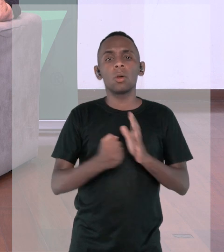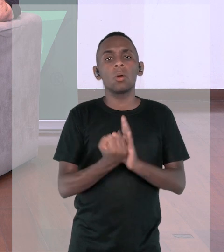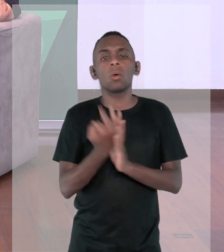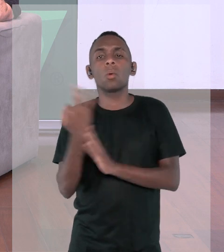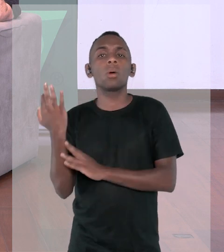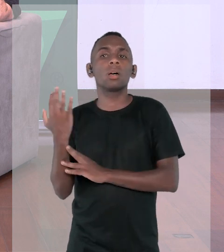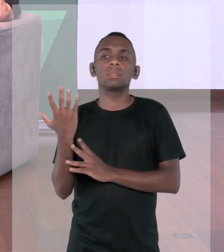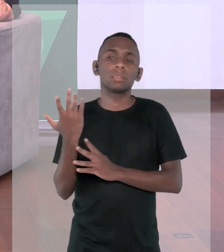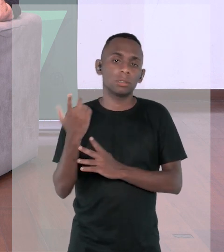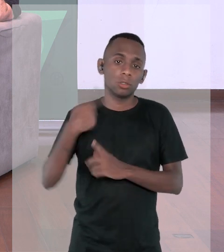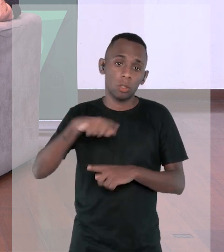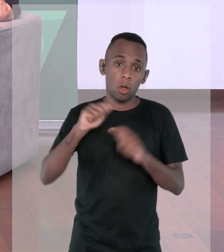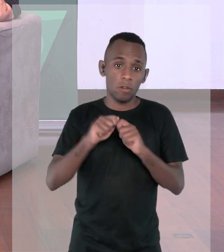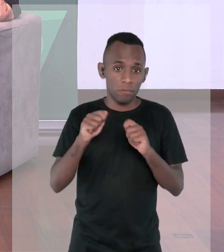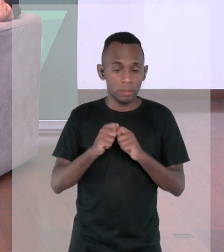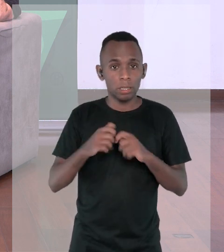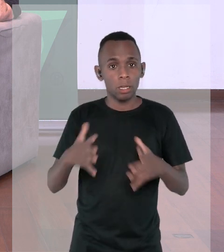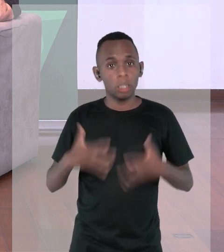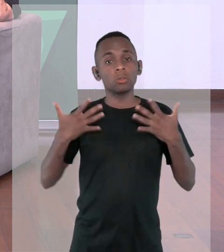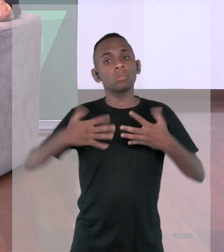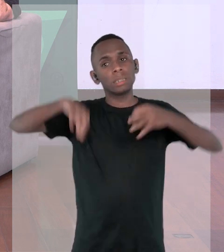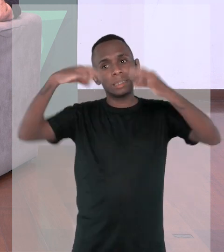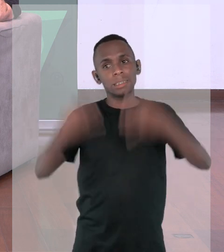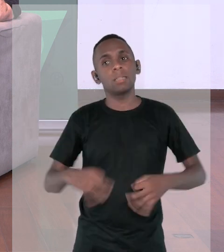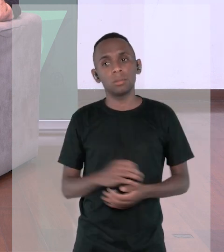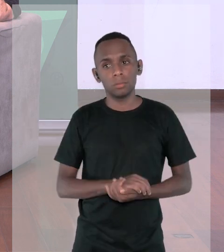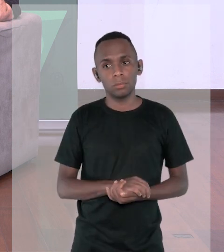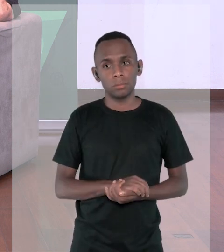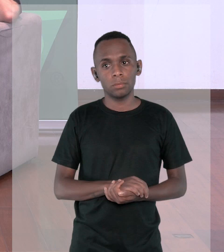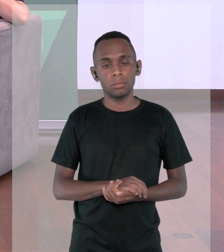na vida? Na hora que assusta, deu certo. Né?